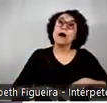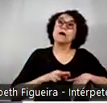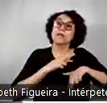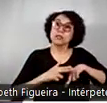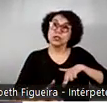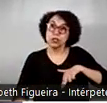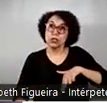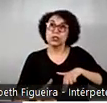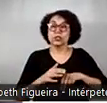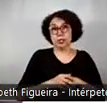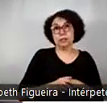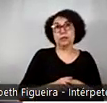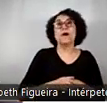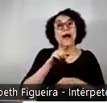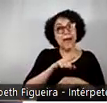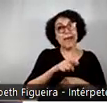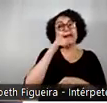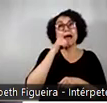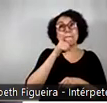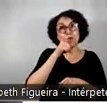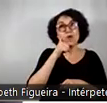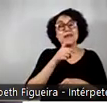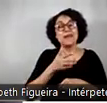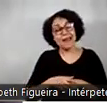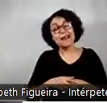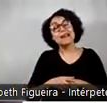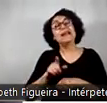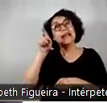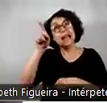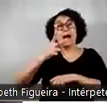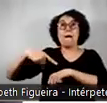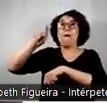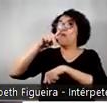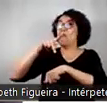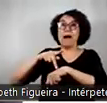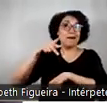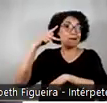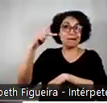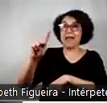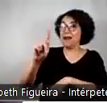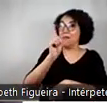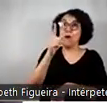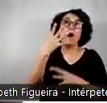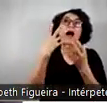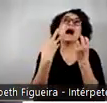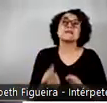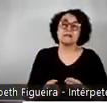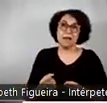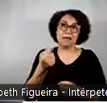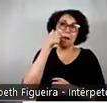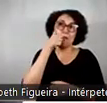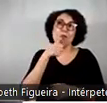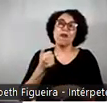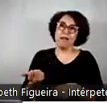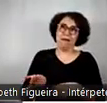num regime autocrata, né, de um extremismo religioso que não permitia que mulheres, né, pudessem trabalhar, que não